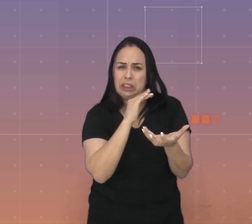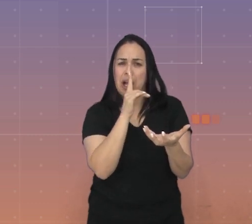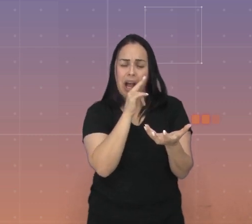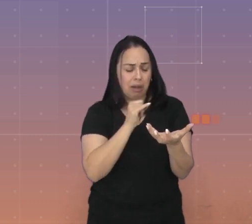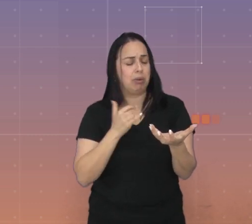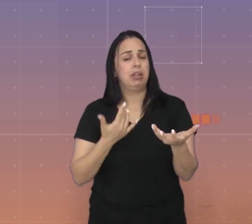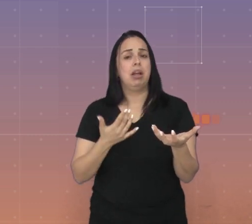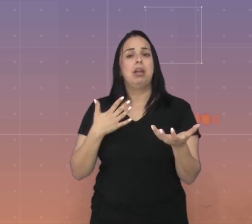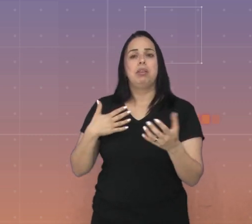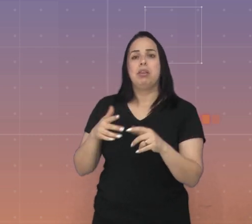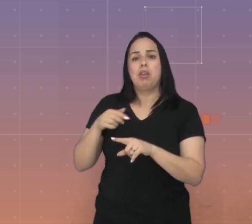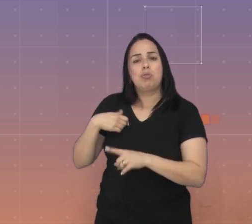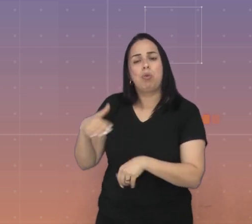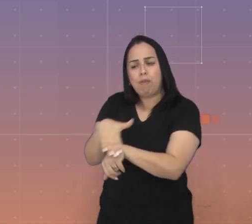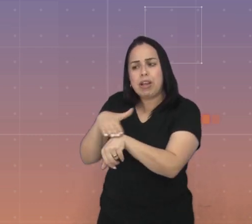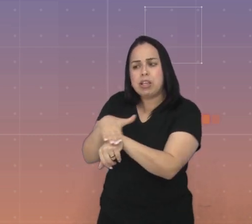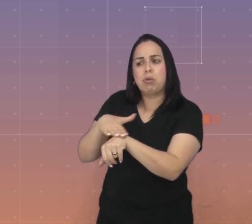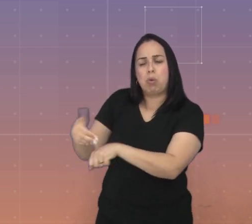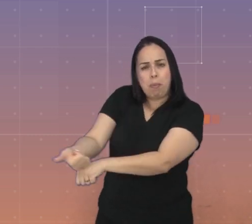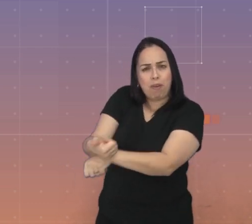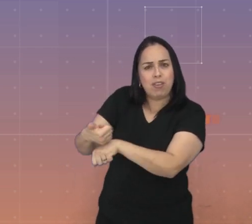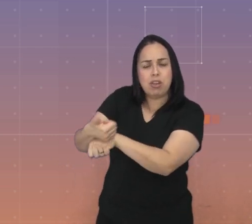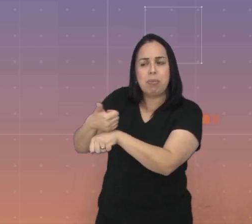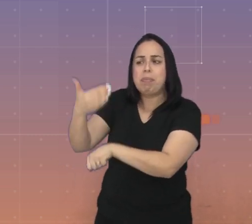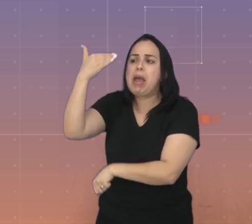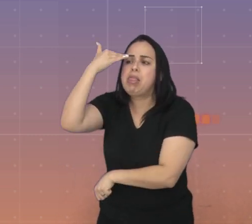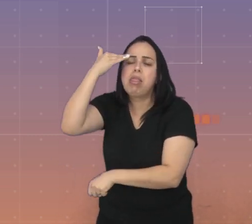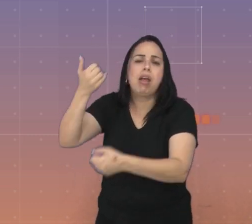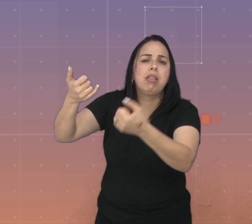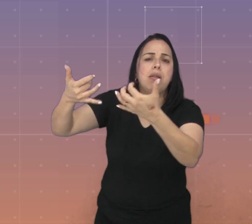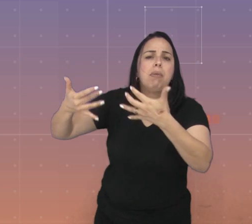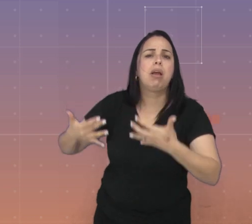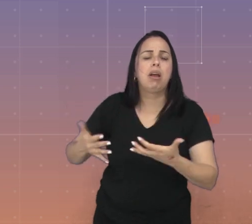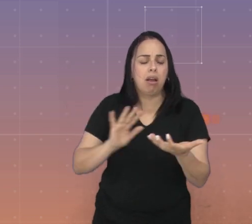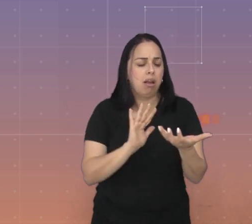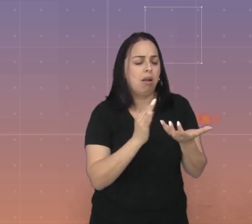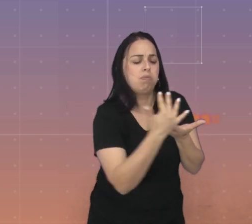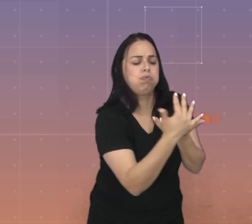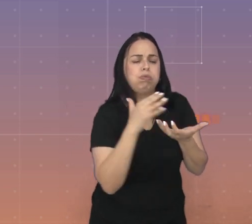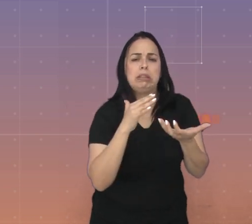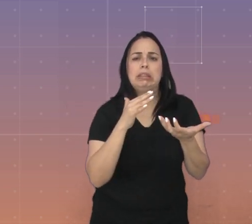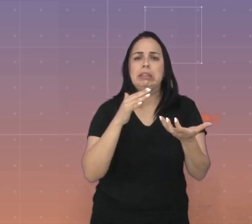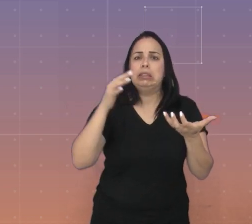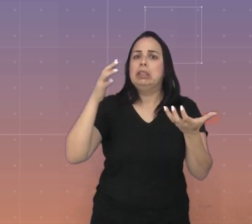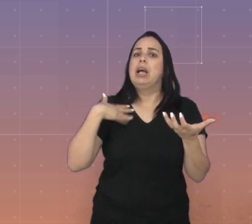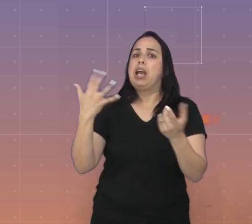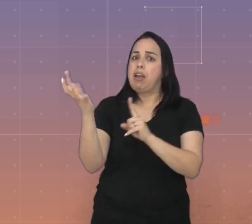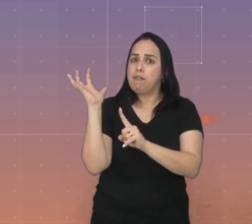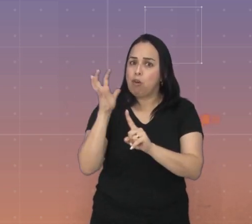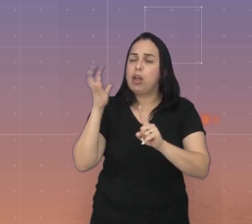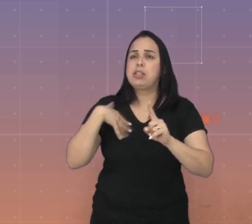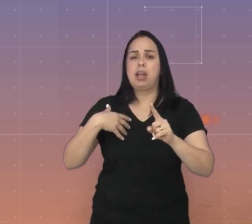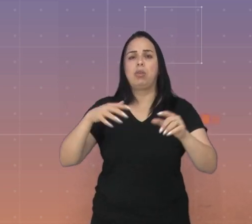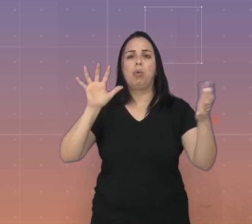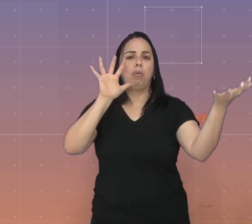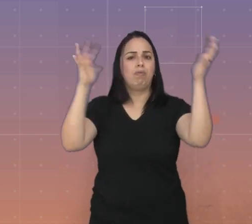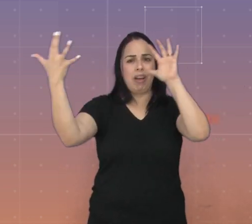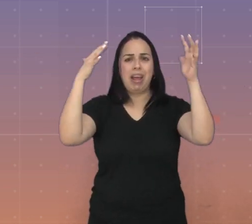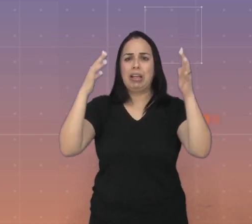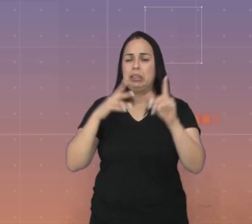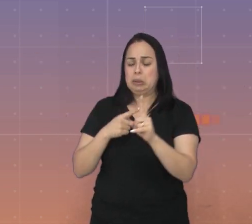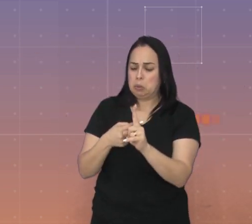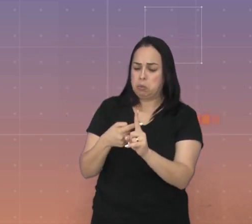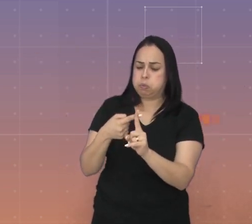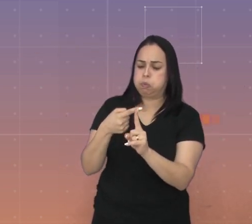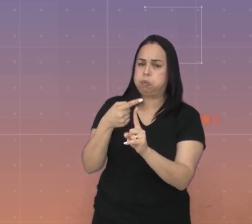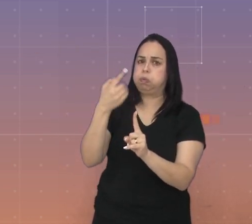semestre, nós conversamos com especialistas para entender este fenômeno e saber como ele iria impactar o nosso verão. O resultado a gente já